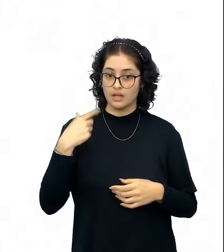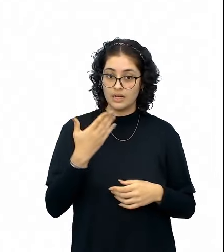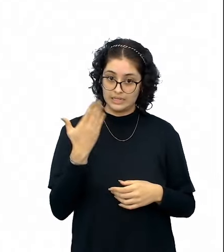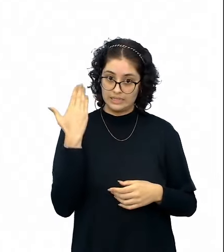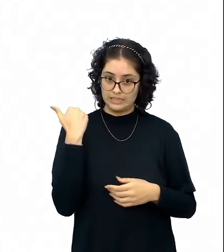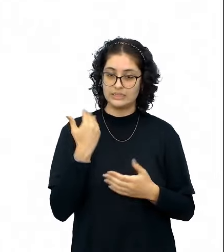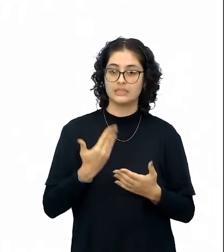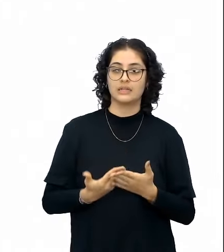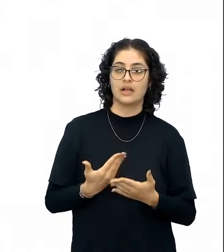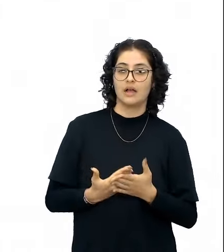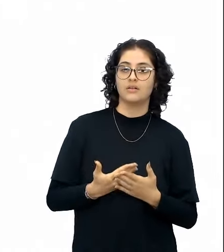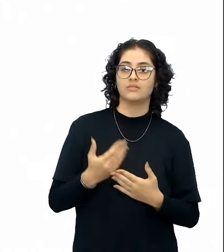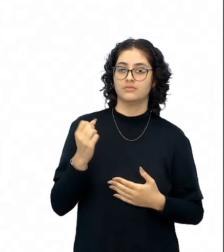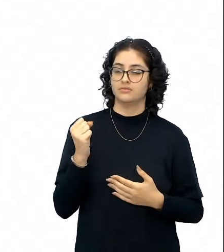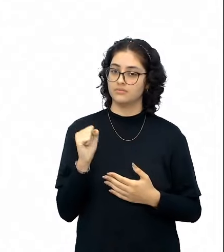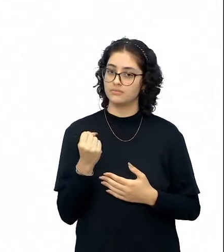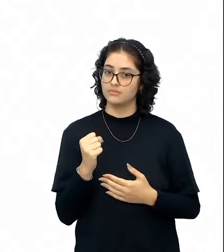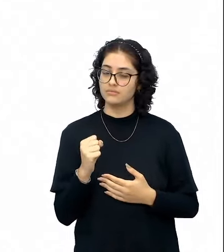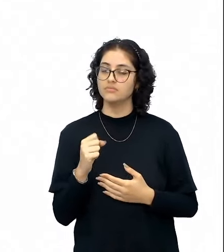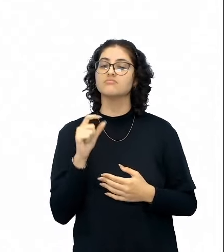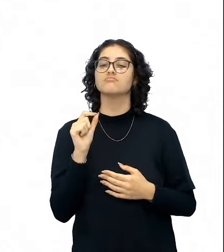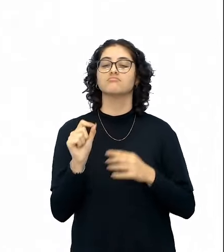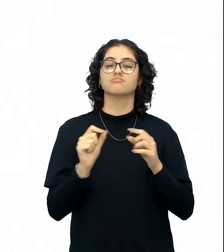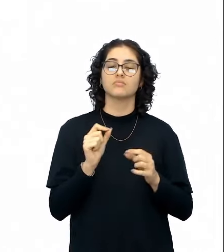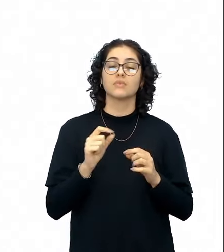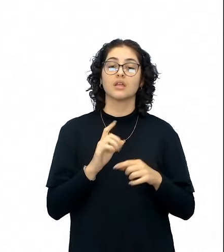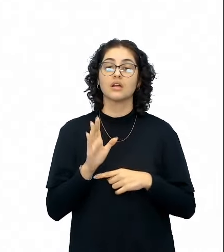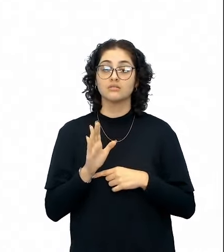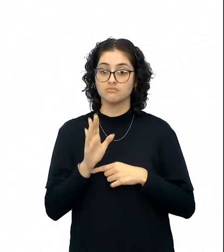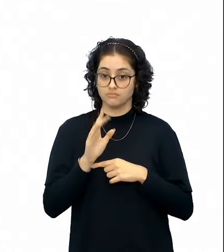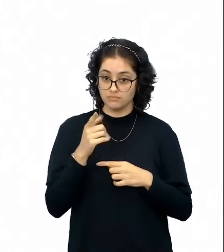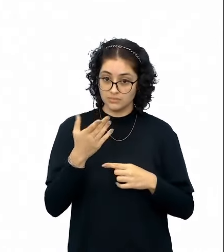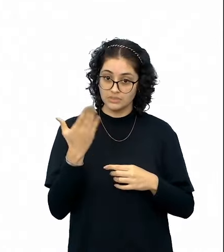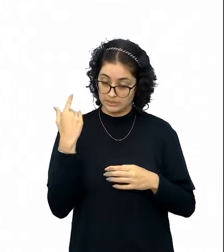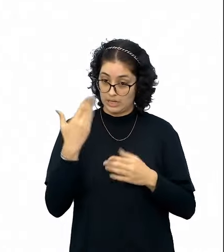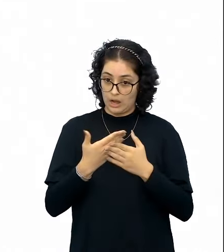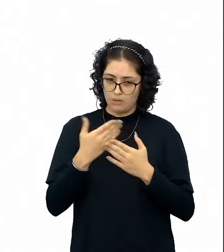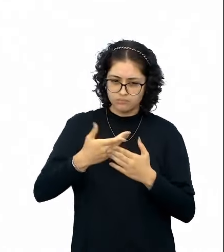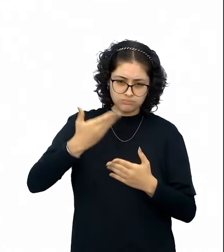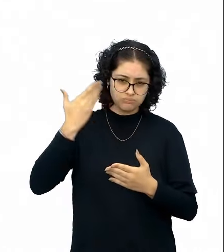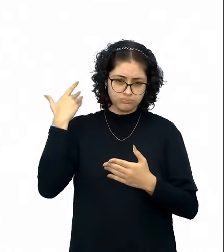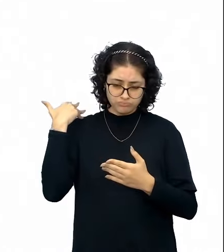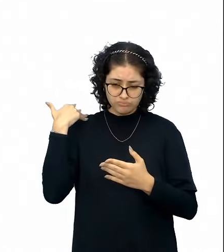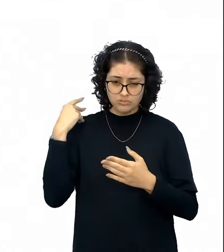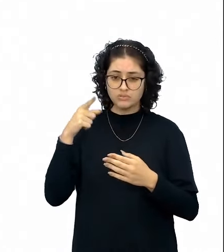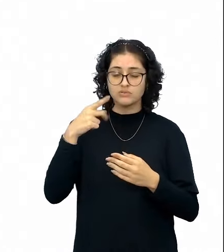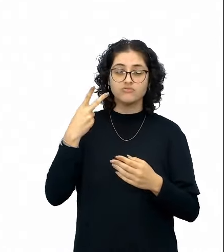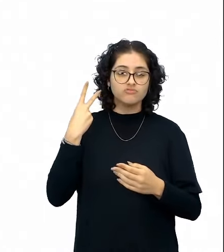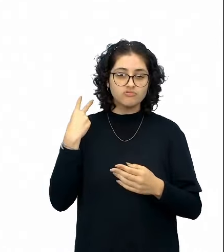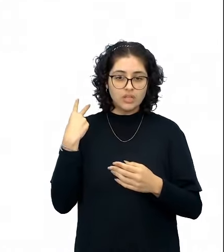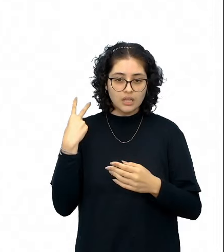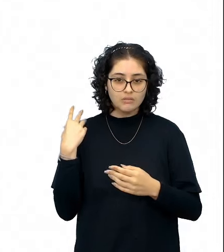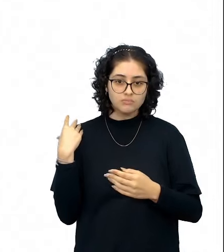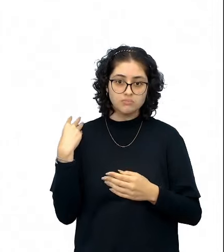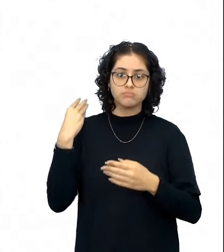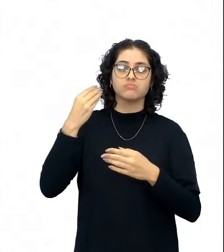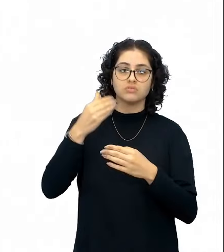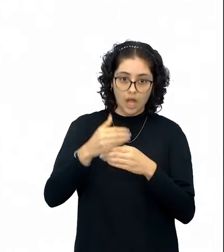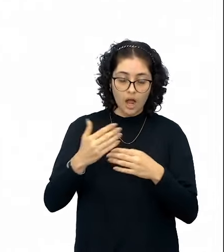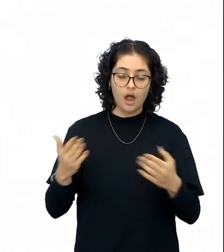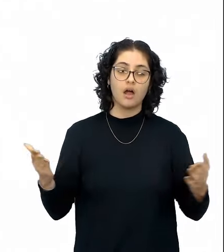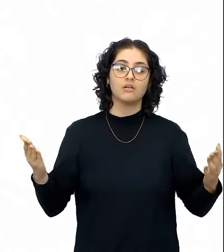aula 8, recomenda-se que retomar as aulas anteriores, todas elas, para a realização da oficina, e